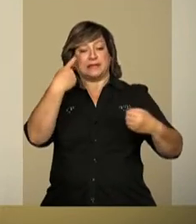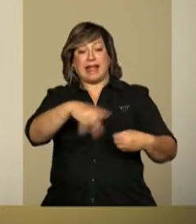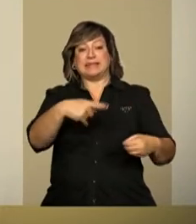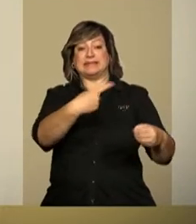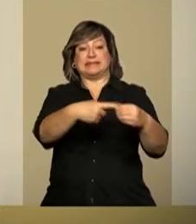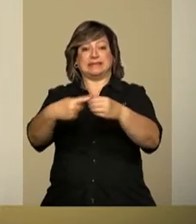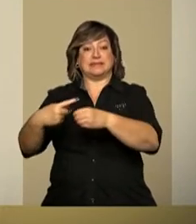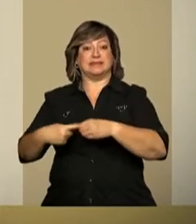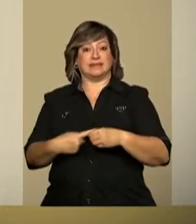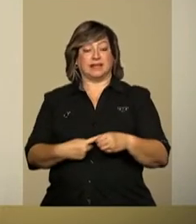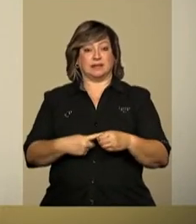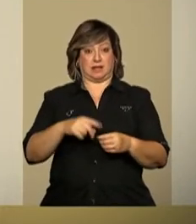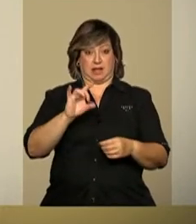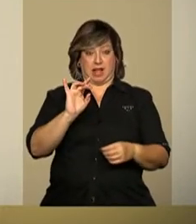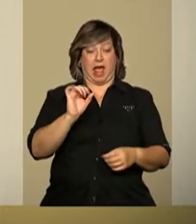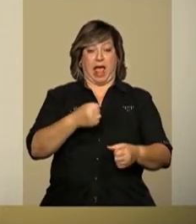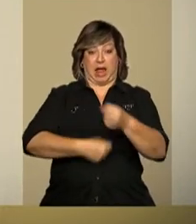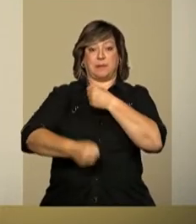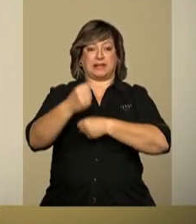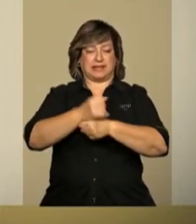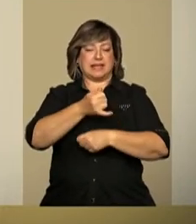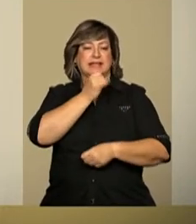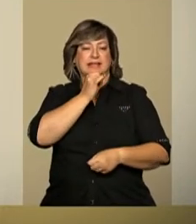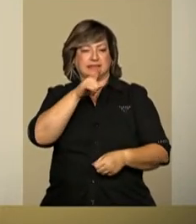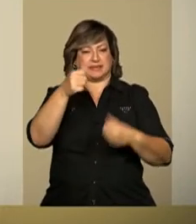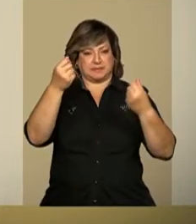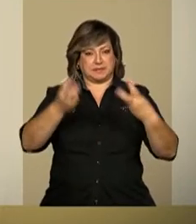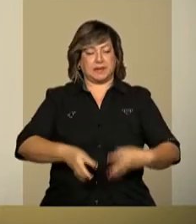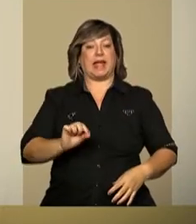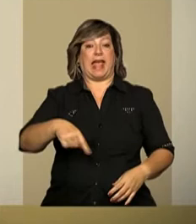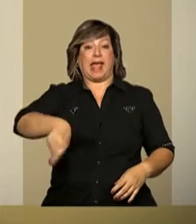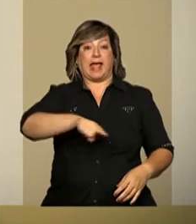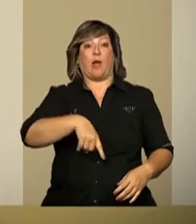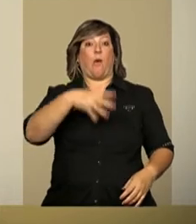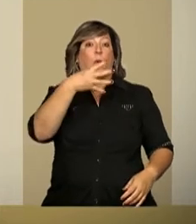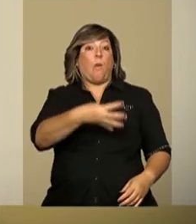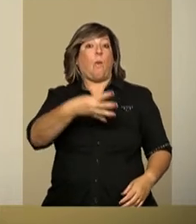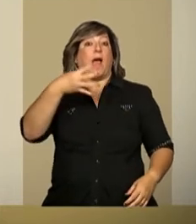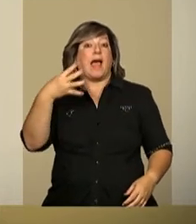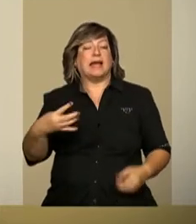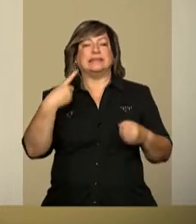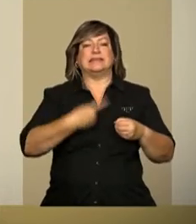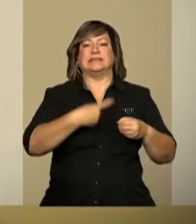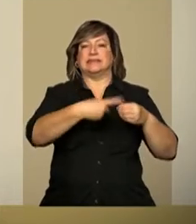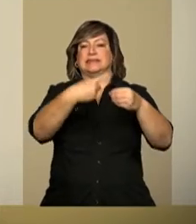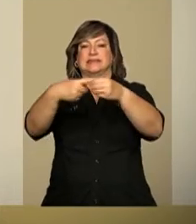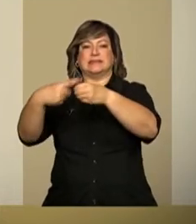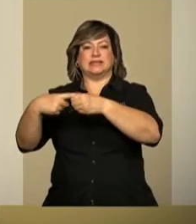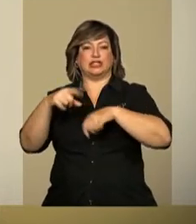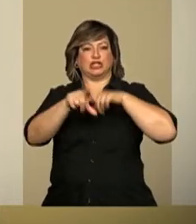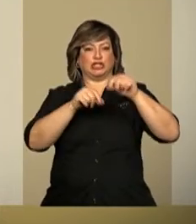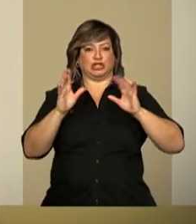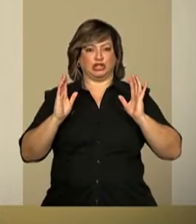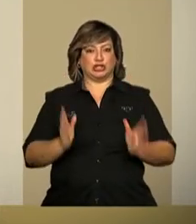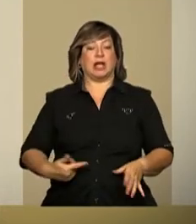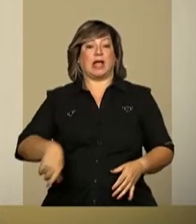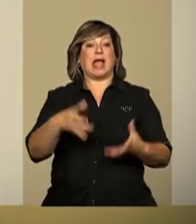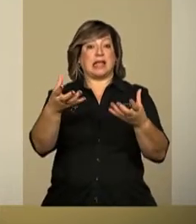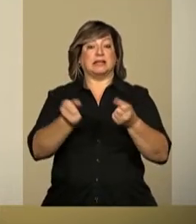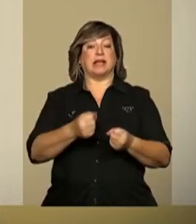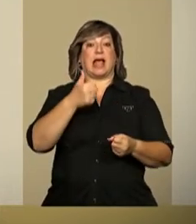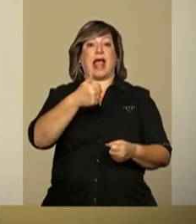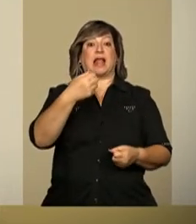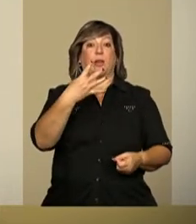cidades só no ano passado para você ter uma ideia essas 44 cidades selecionadas receberam 145